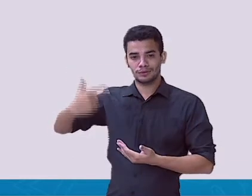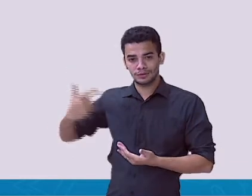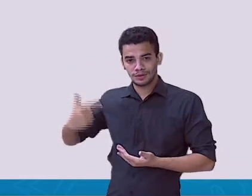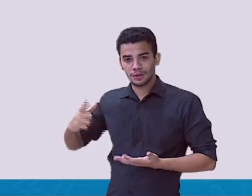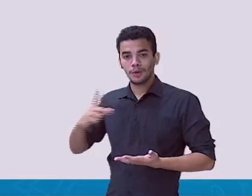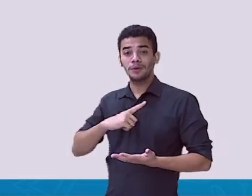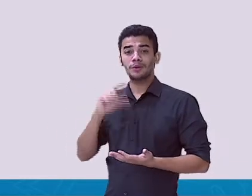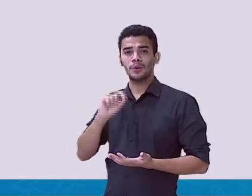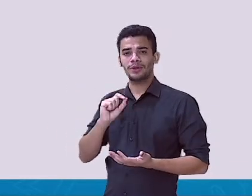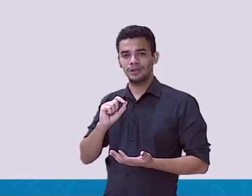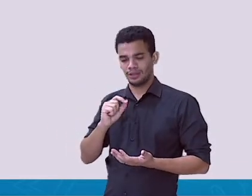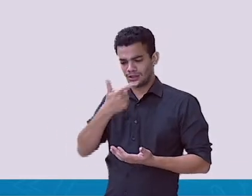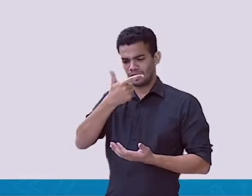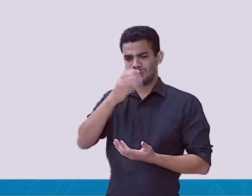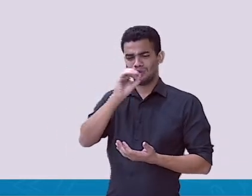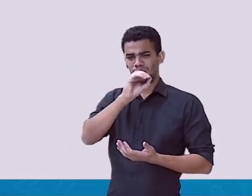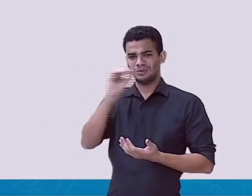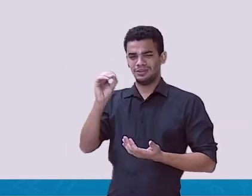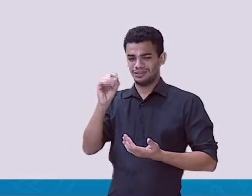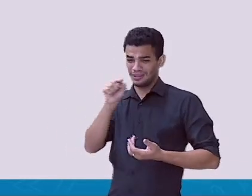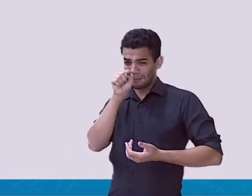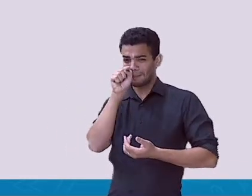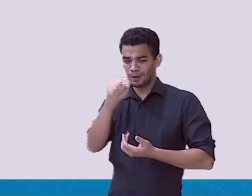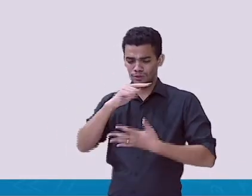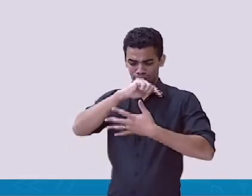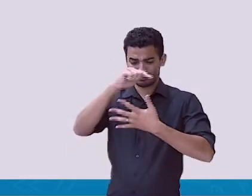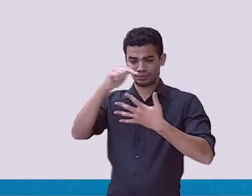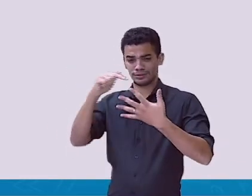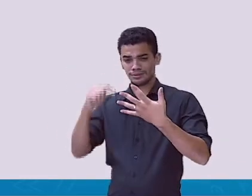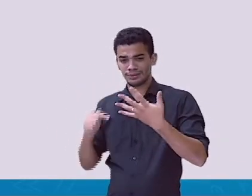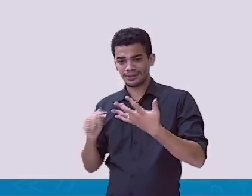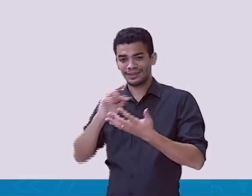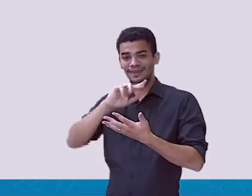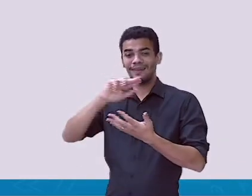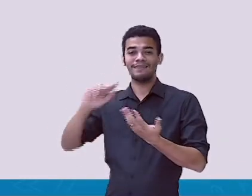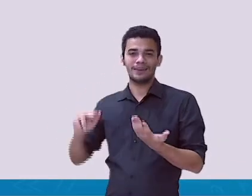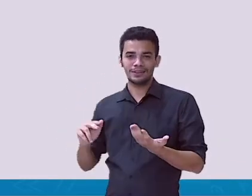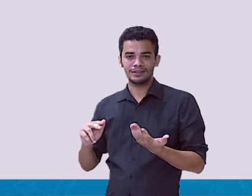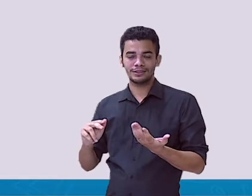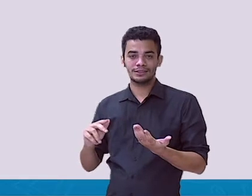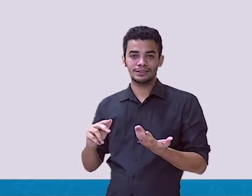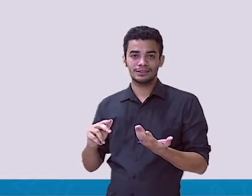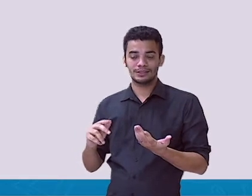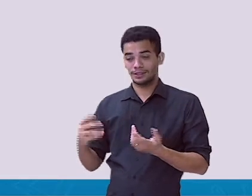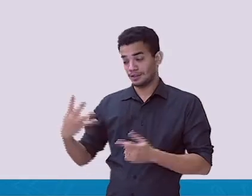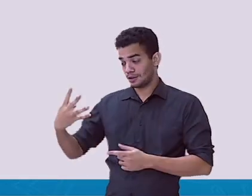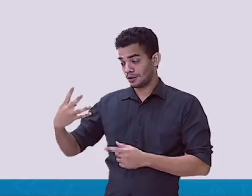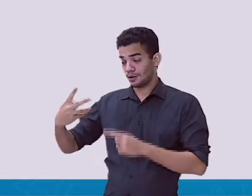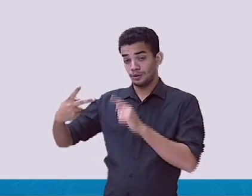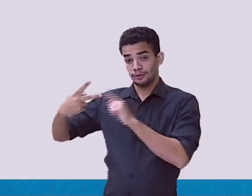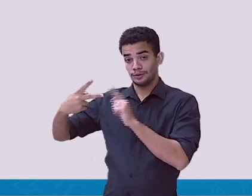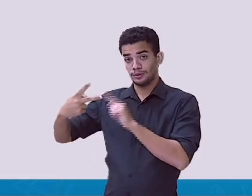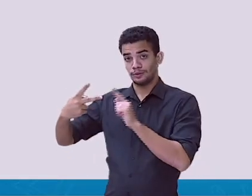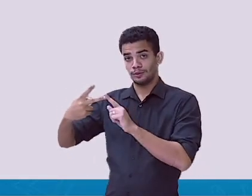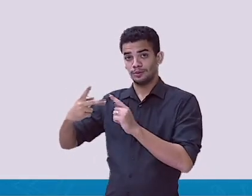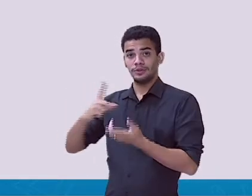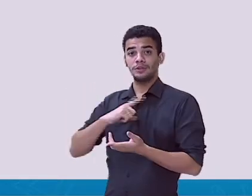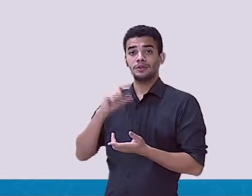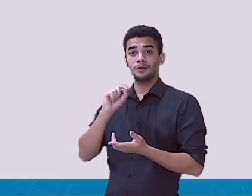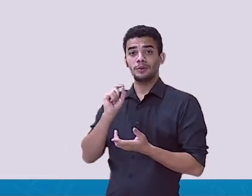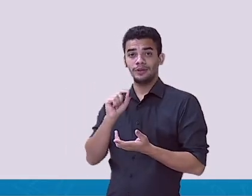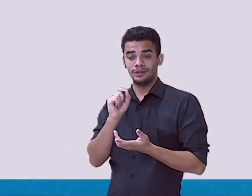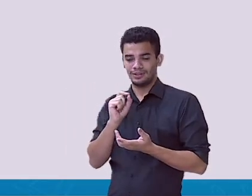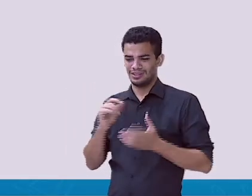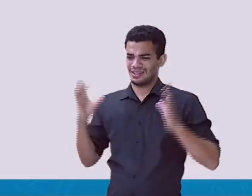grupo, eles têm 2 pares, 2 asas finas e membranosas. Quem são?